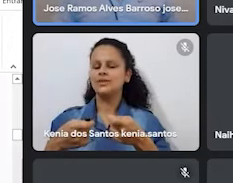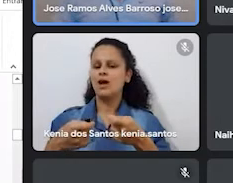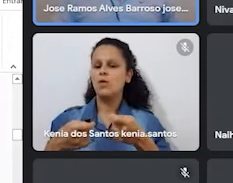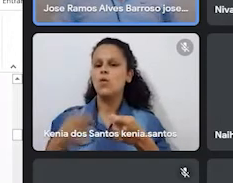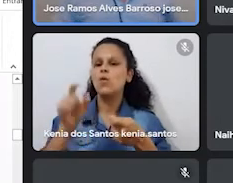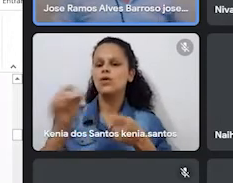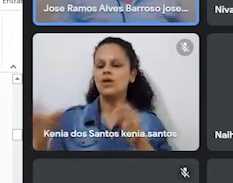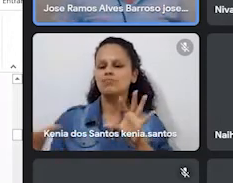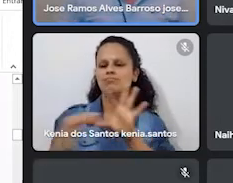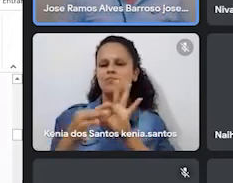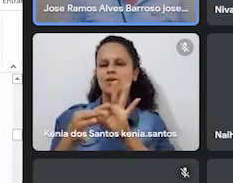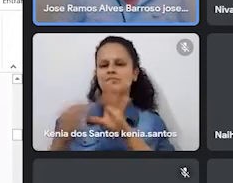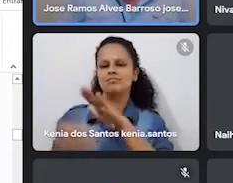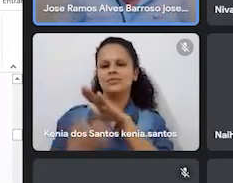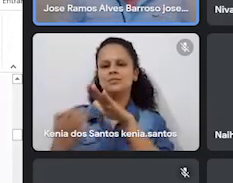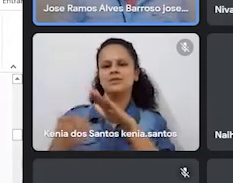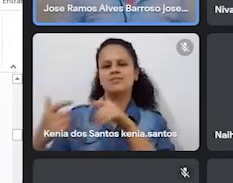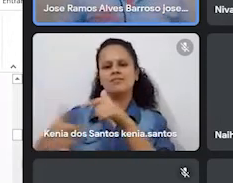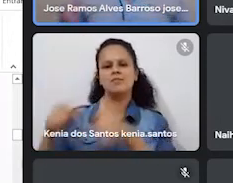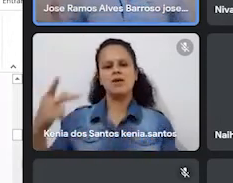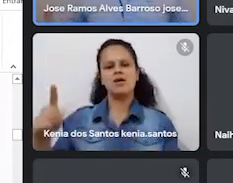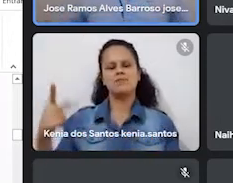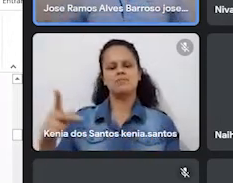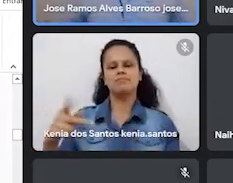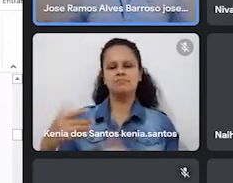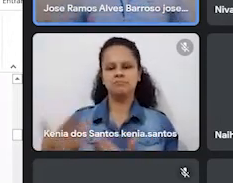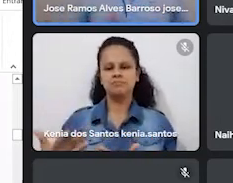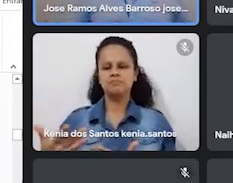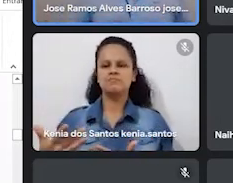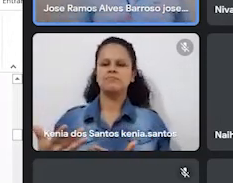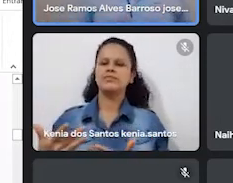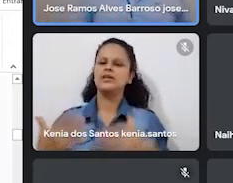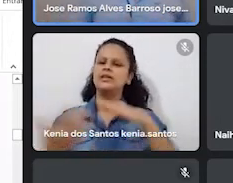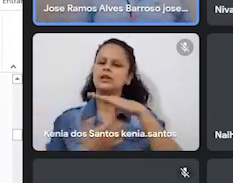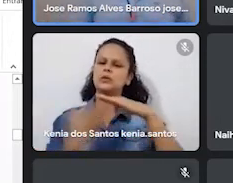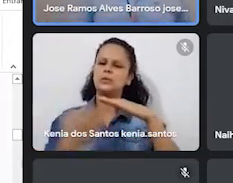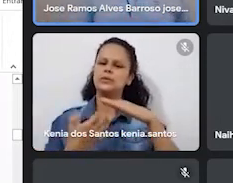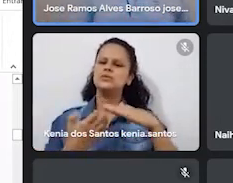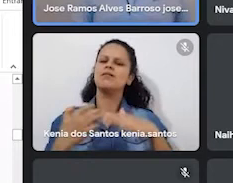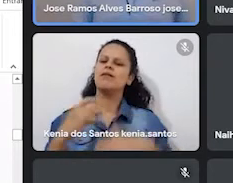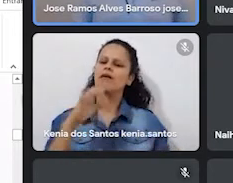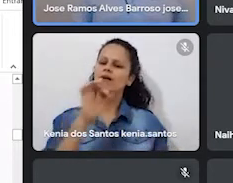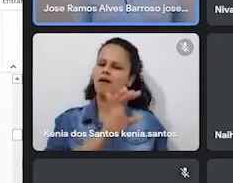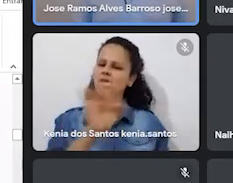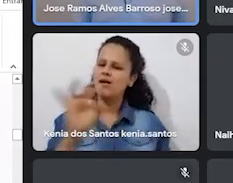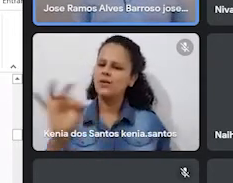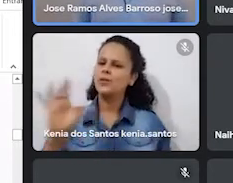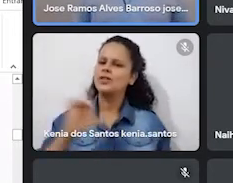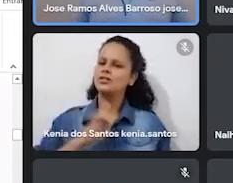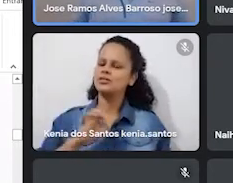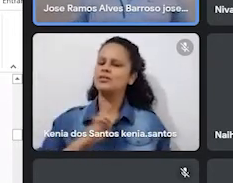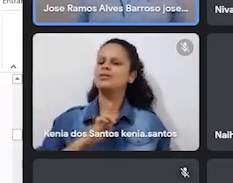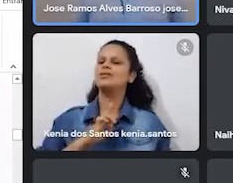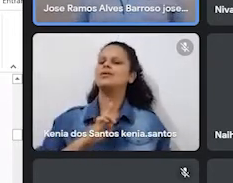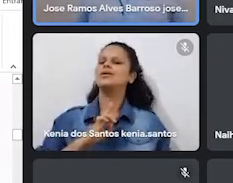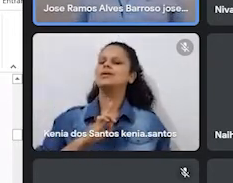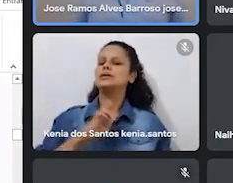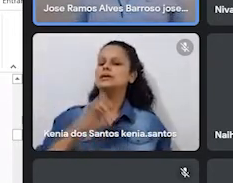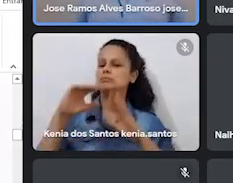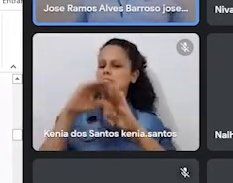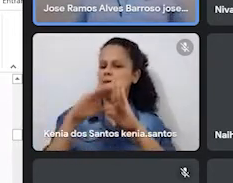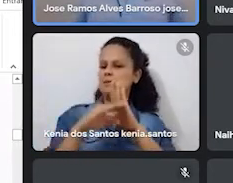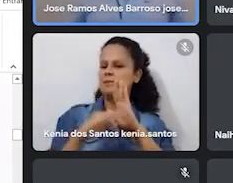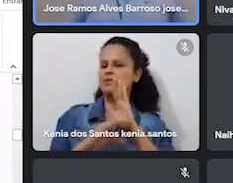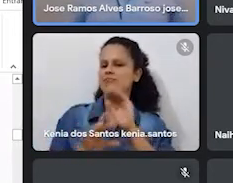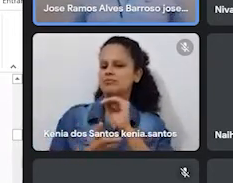falei. Toda empresa, o que acontece? Ela tem sua norma de segurança. E sua norma de